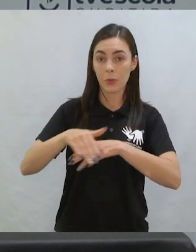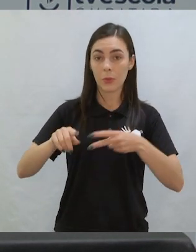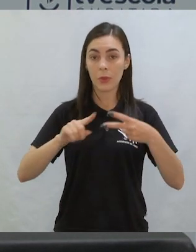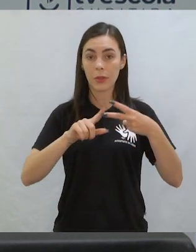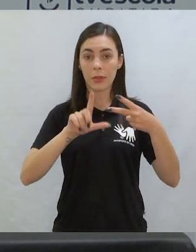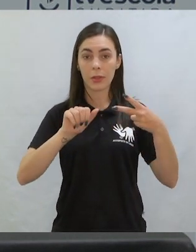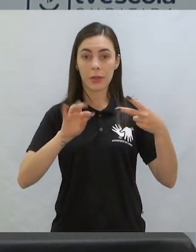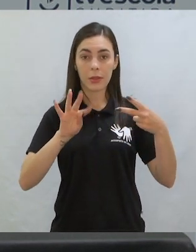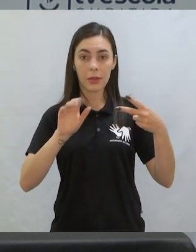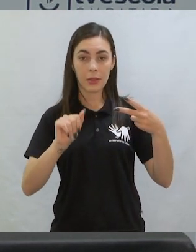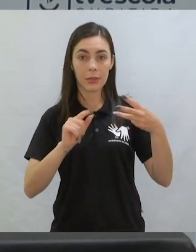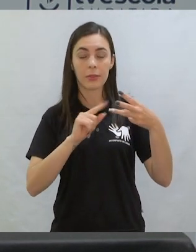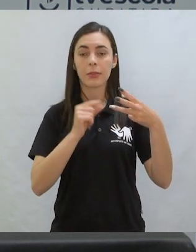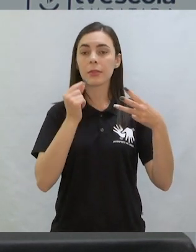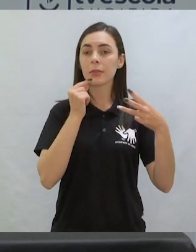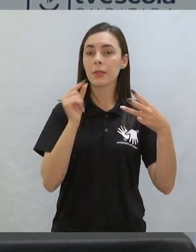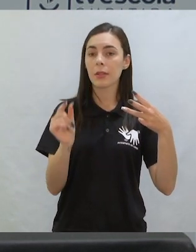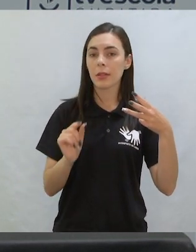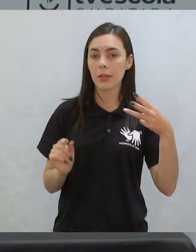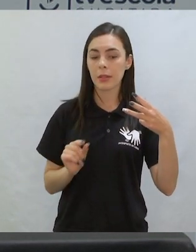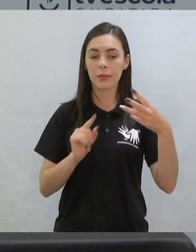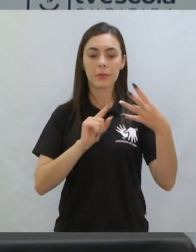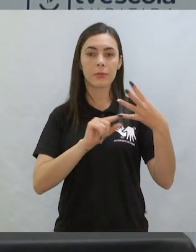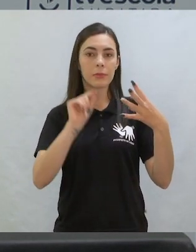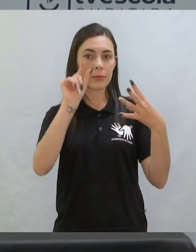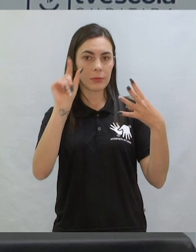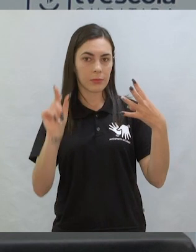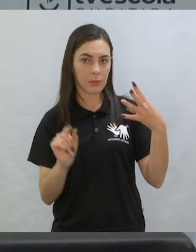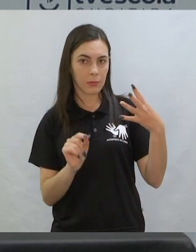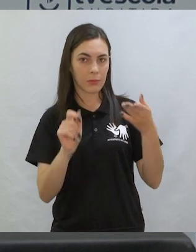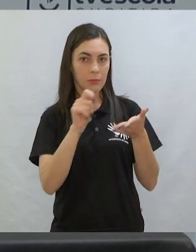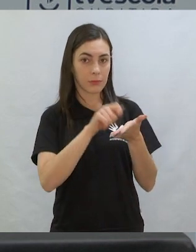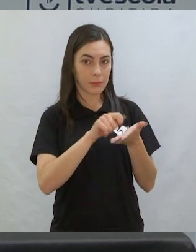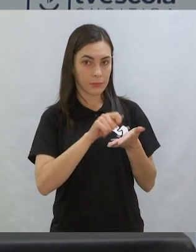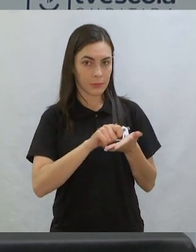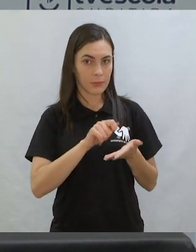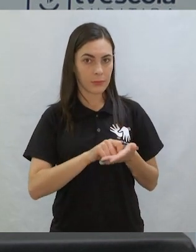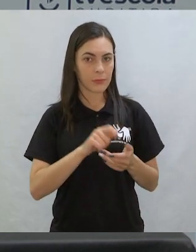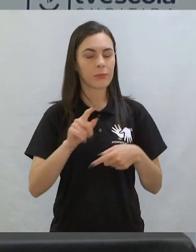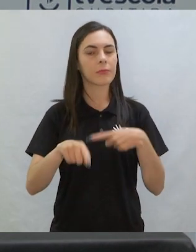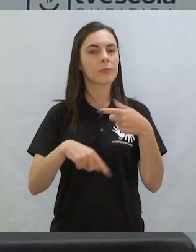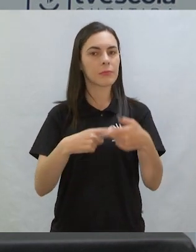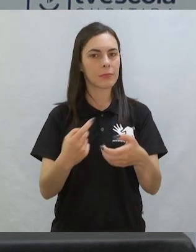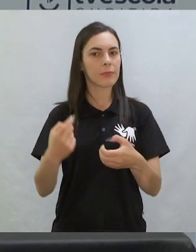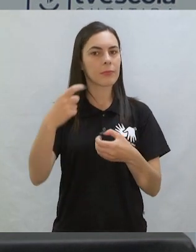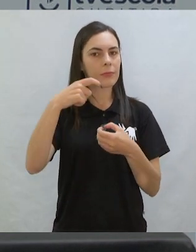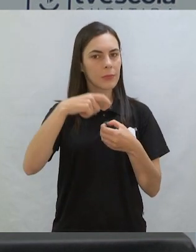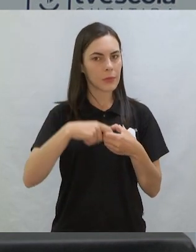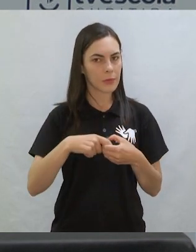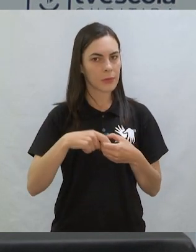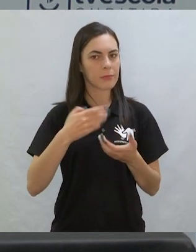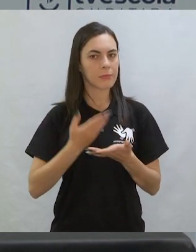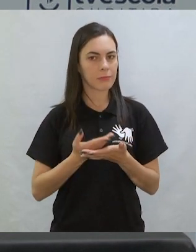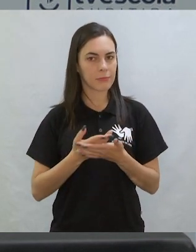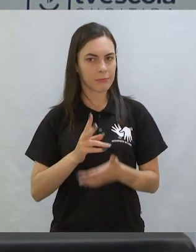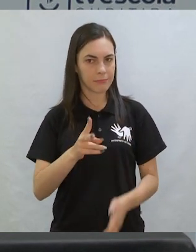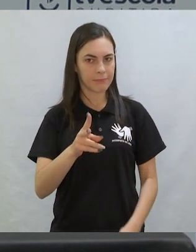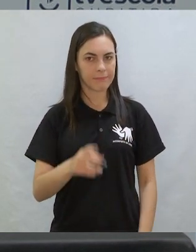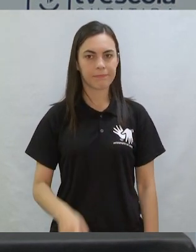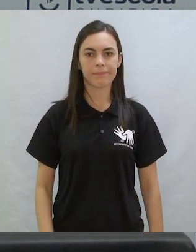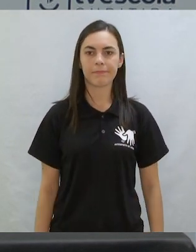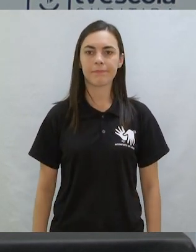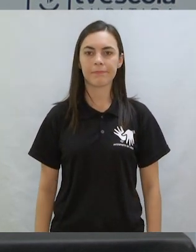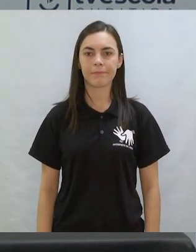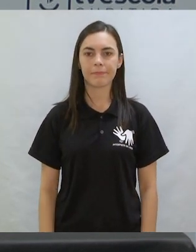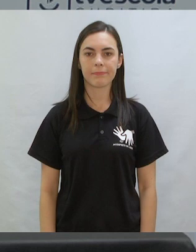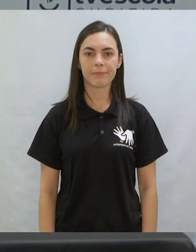rua, lata, rato e lua. Ok? E eu já volto para a gente